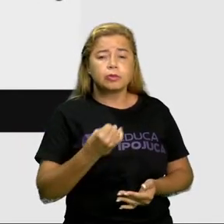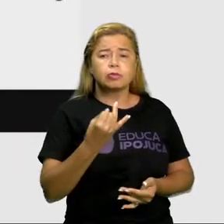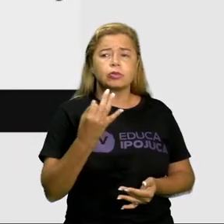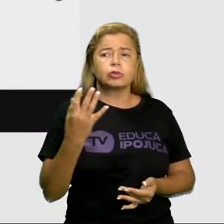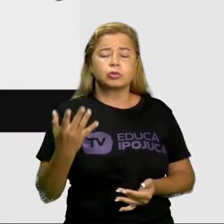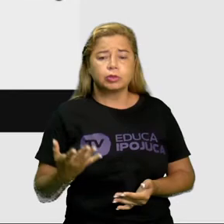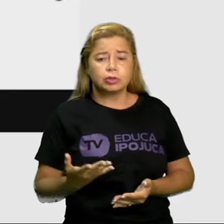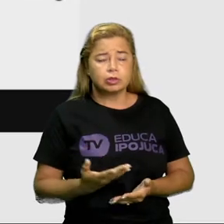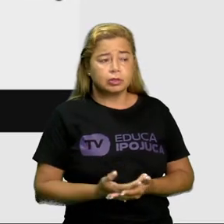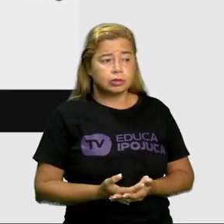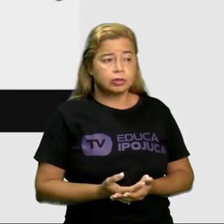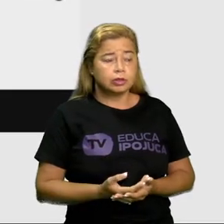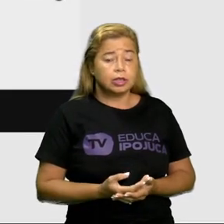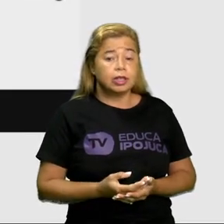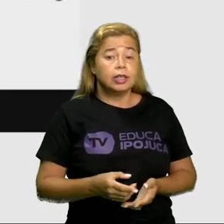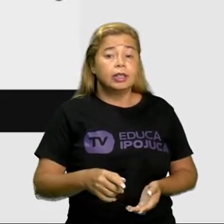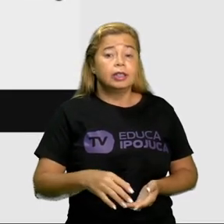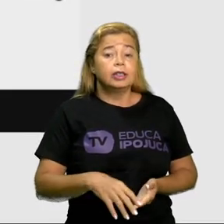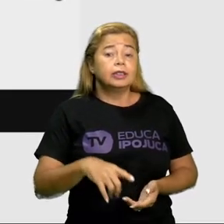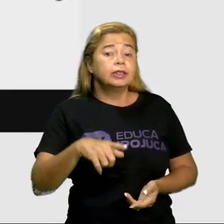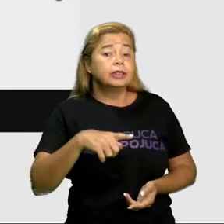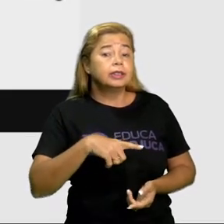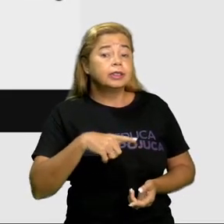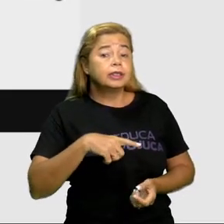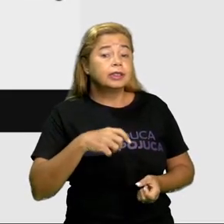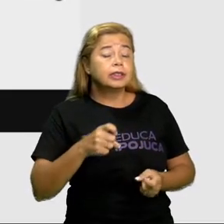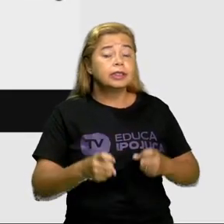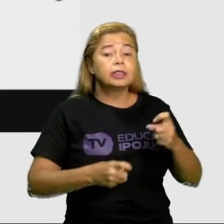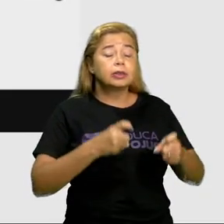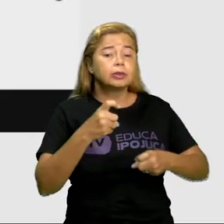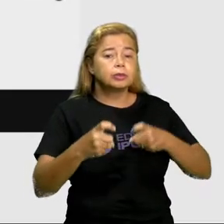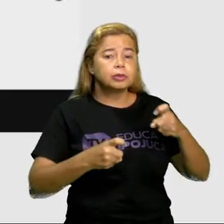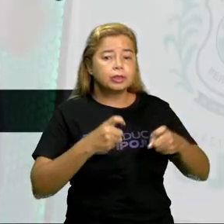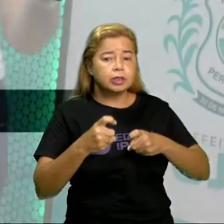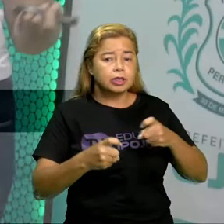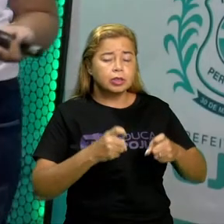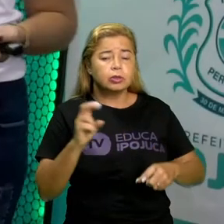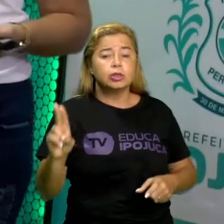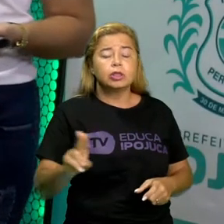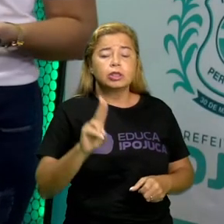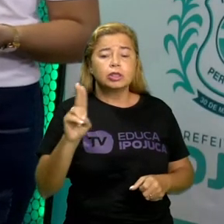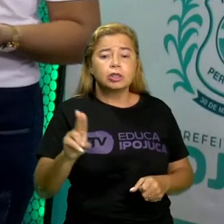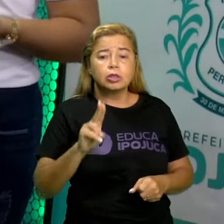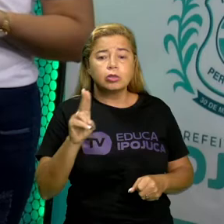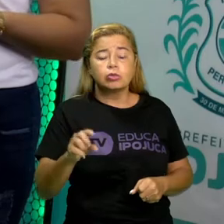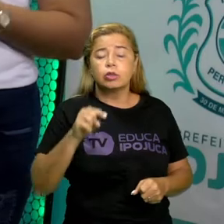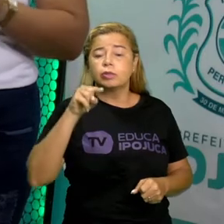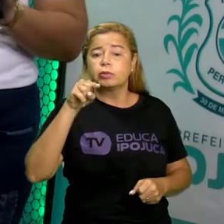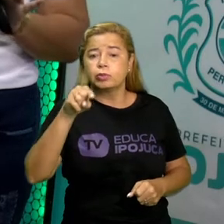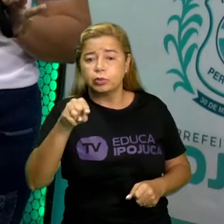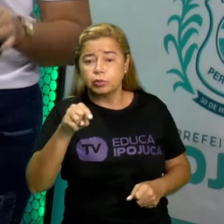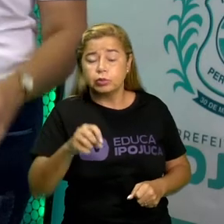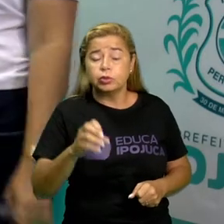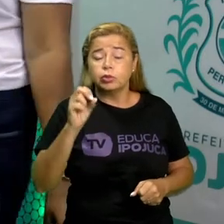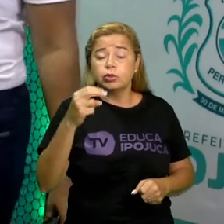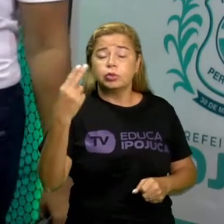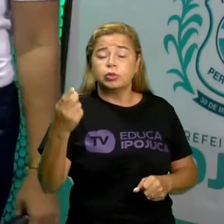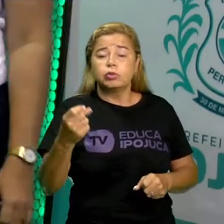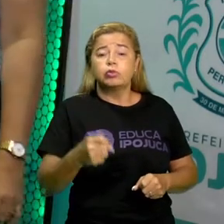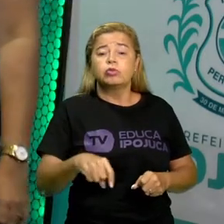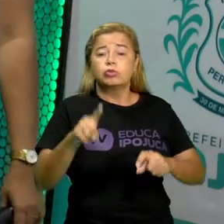que página no computador que usa o pontinho e tem uns que usa o X, mas é a mesma